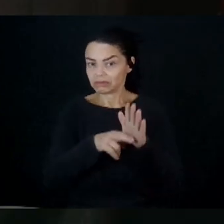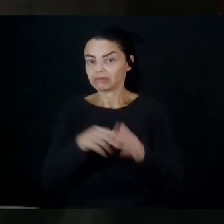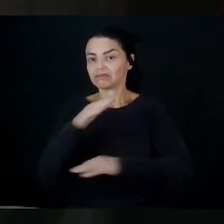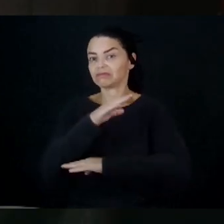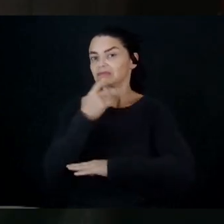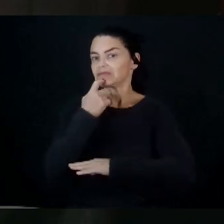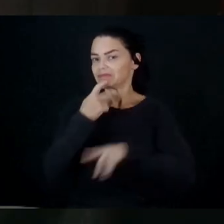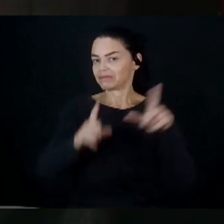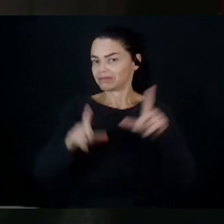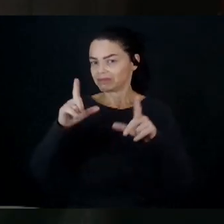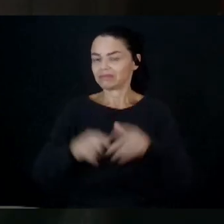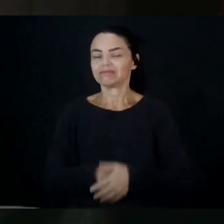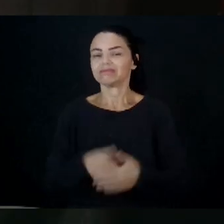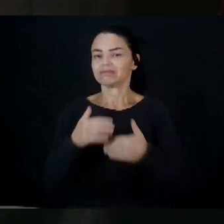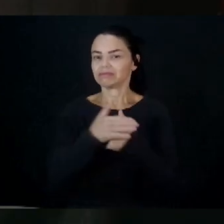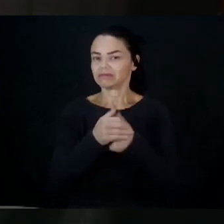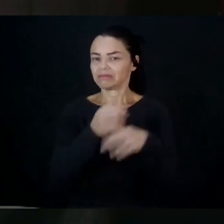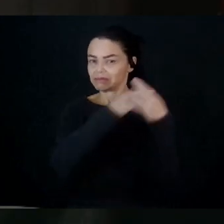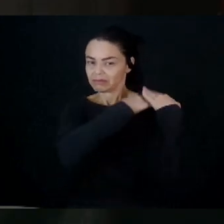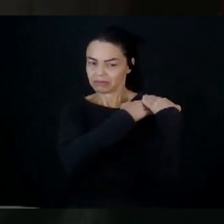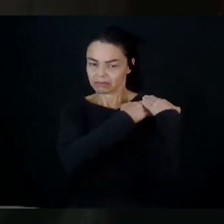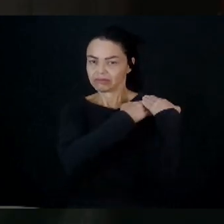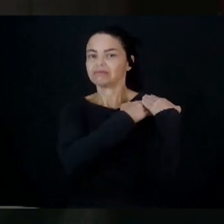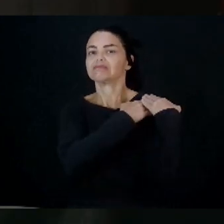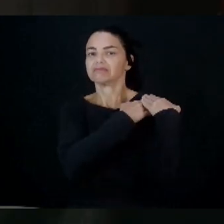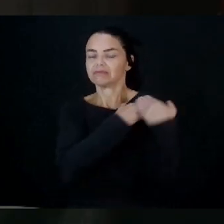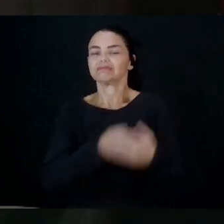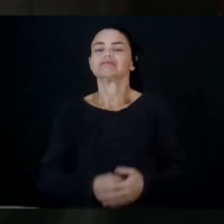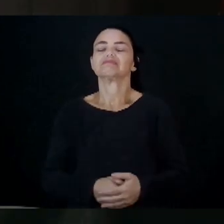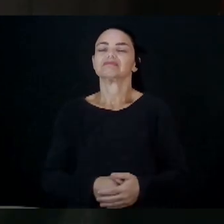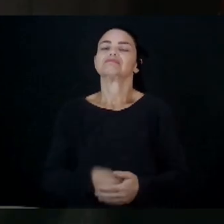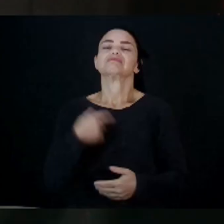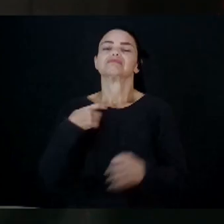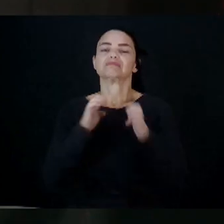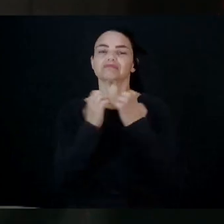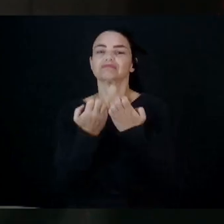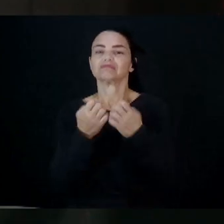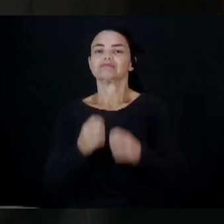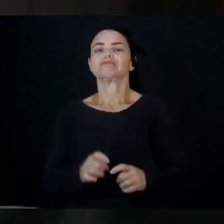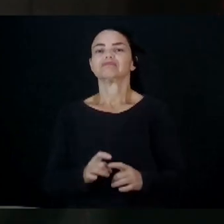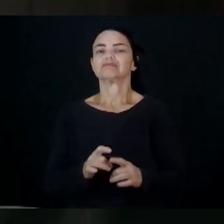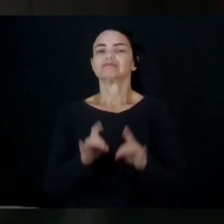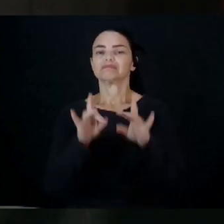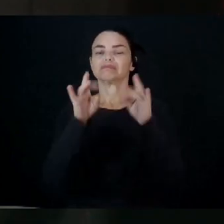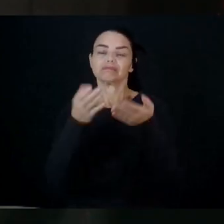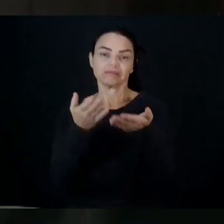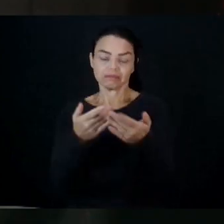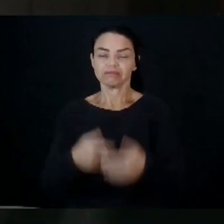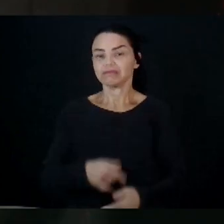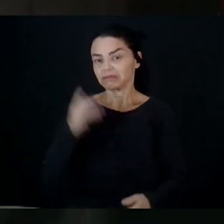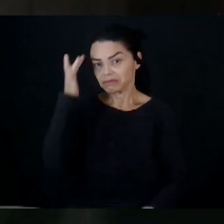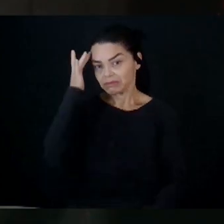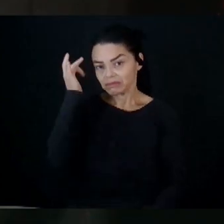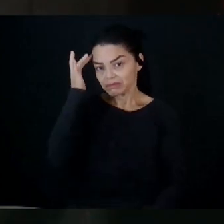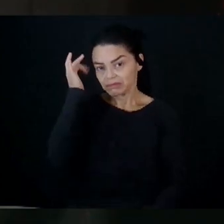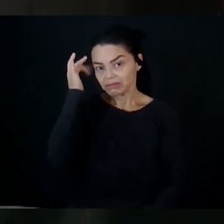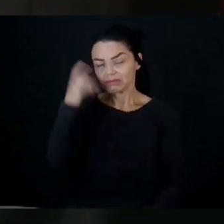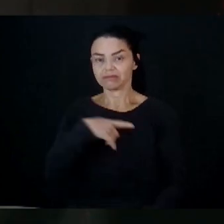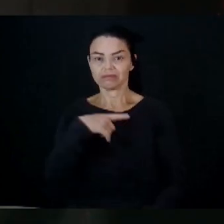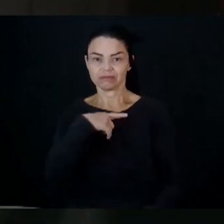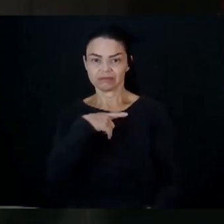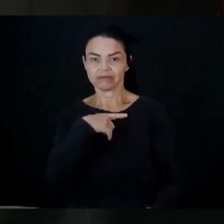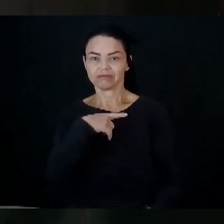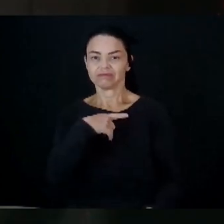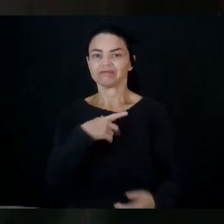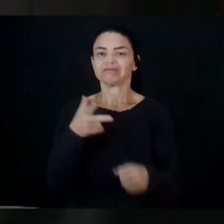feita com muita responsabilidade de toda a nossa equipe, especialmente para você. E amanhã nós temos mais um